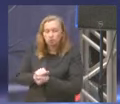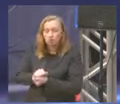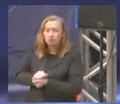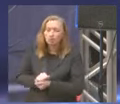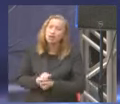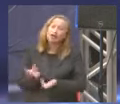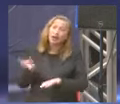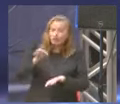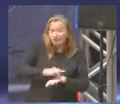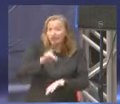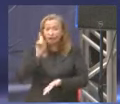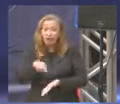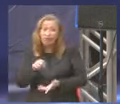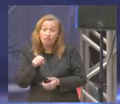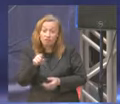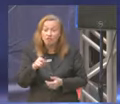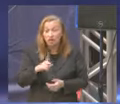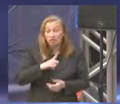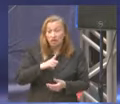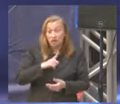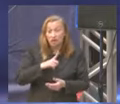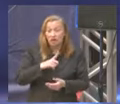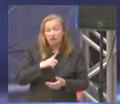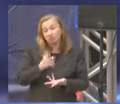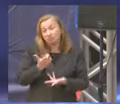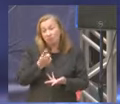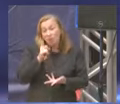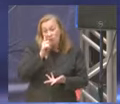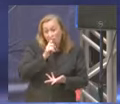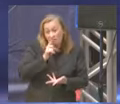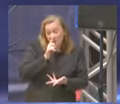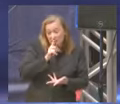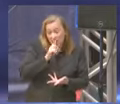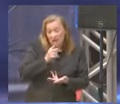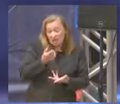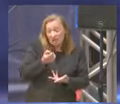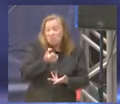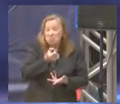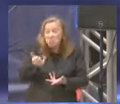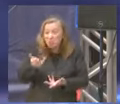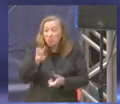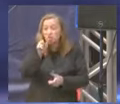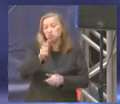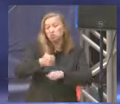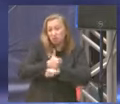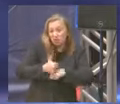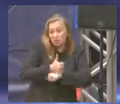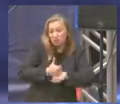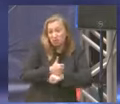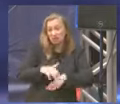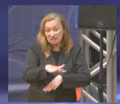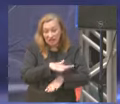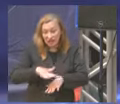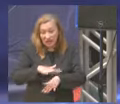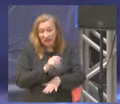A grande realidade é que você tem uma escassez de mão de obra de tecnologia globalmente por causa dessa demanda toda.